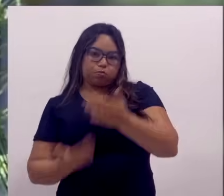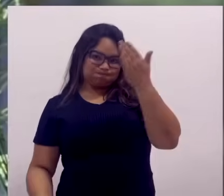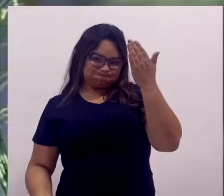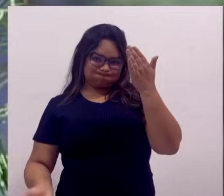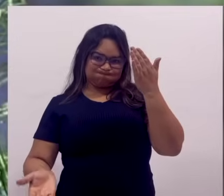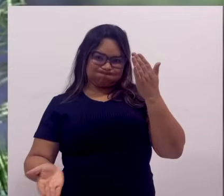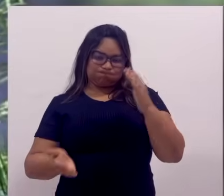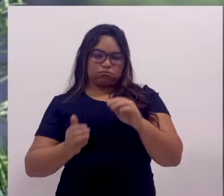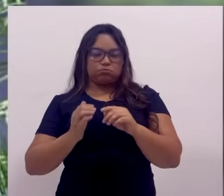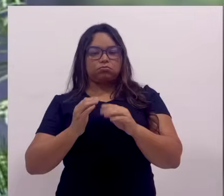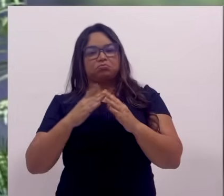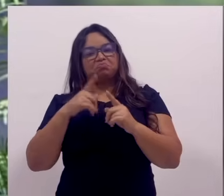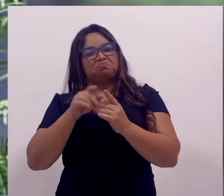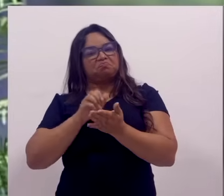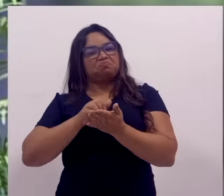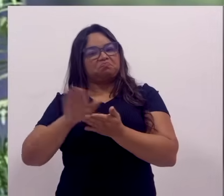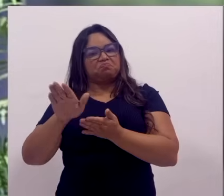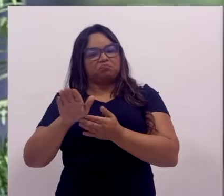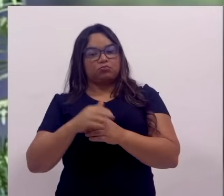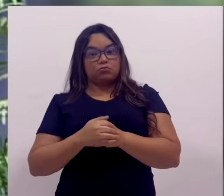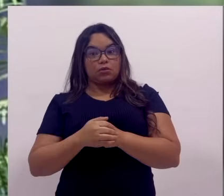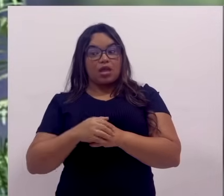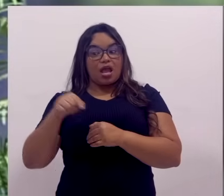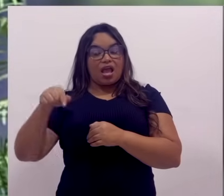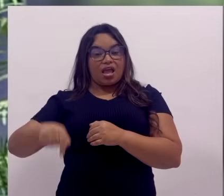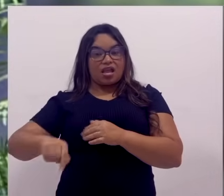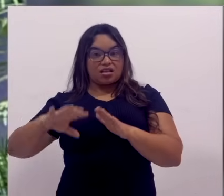serão vomitados desta igreja.